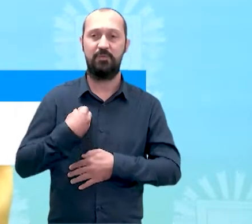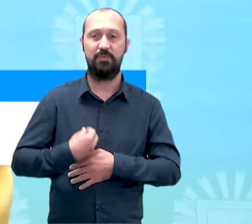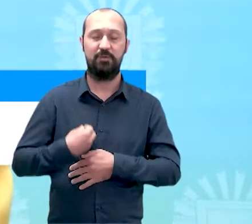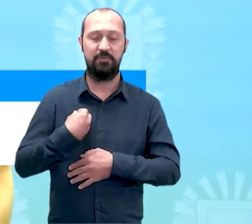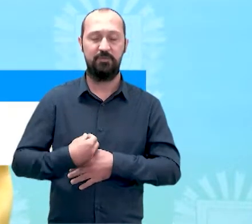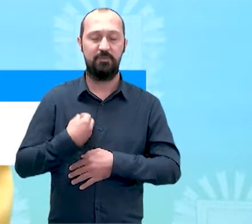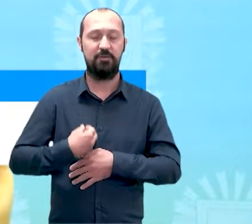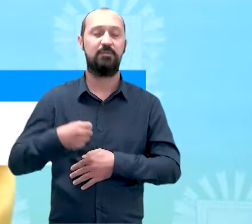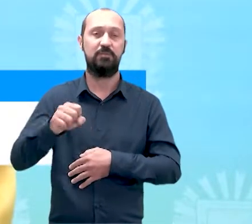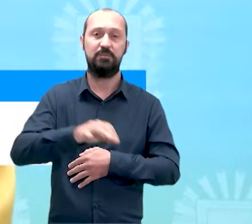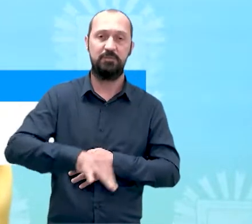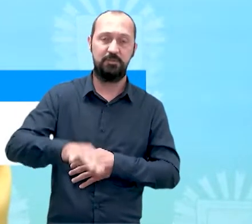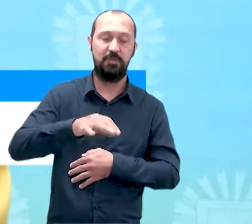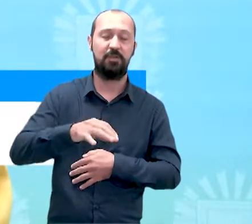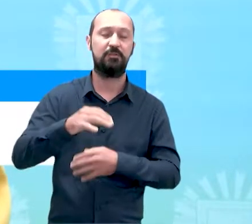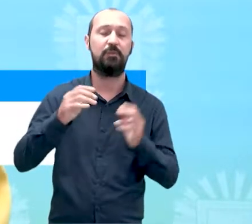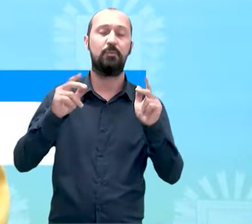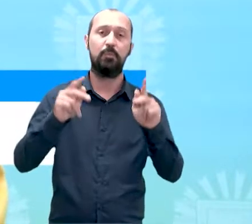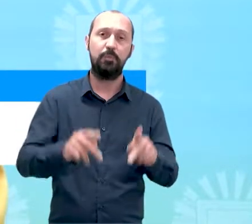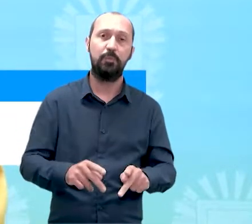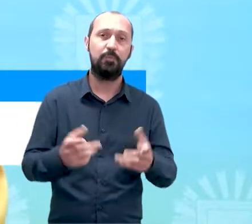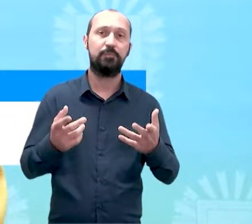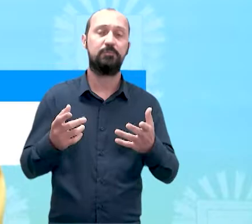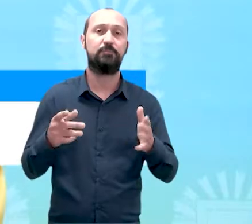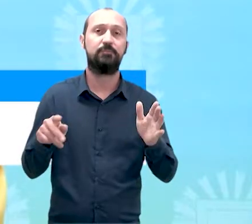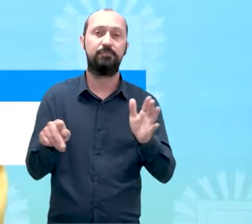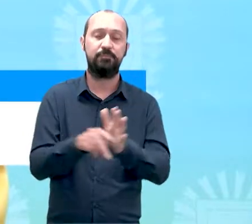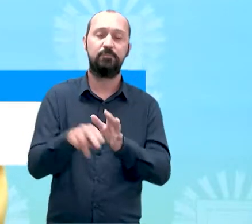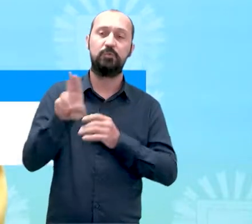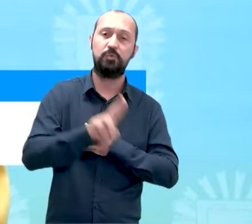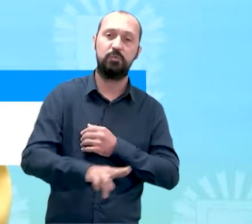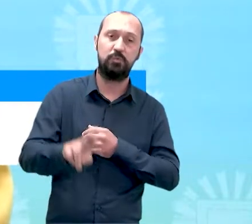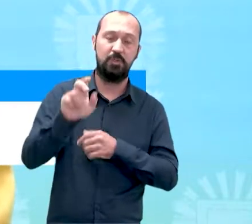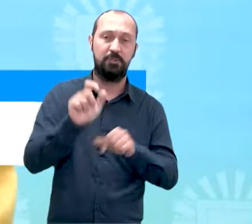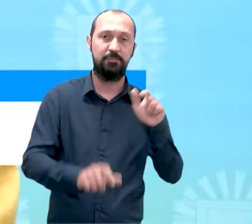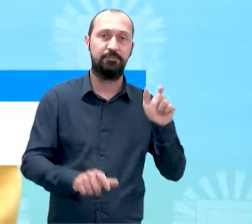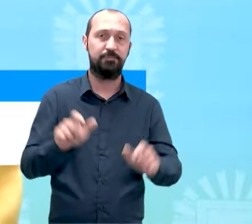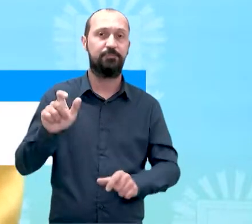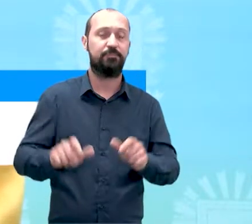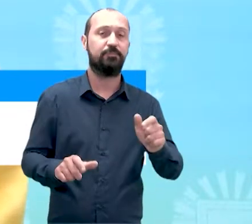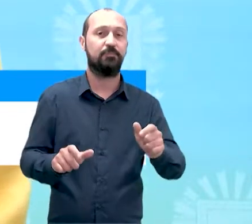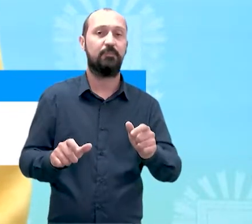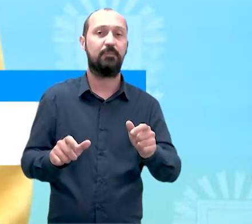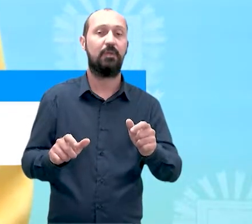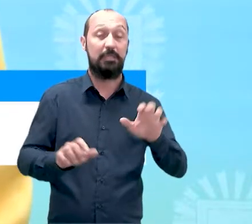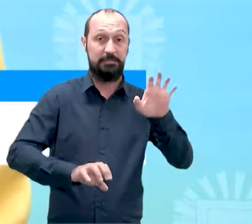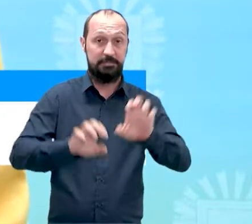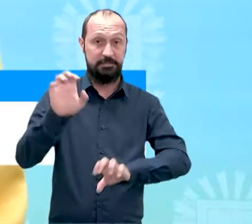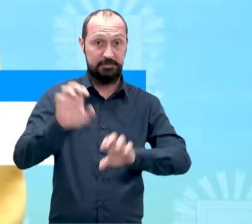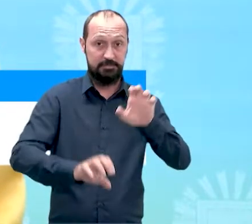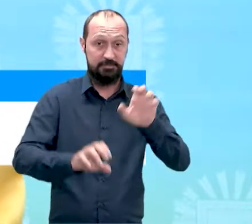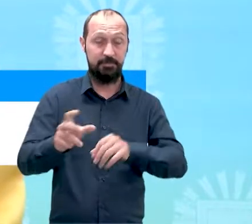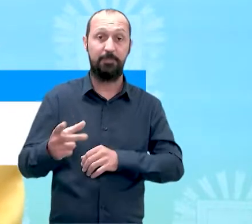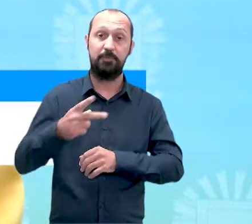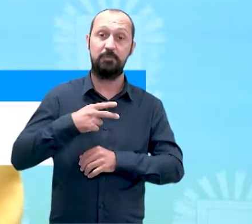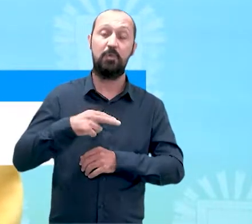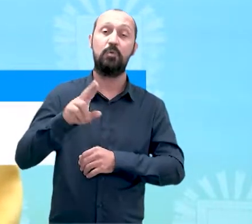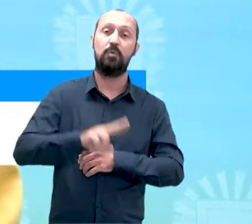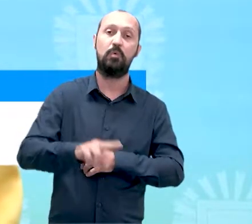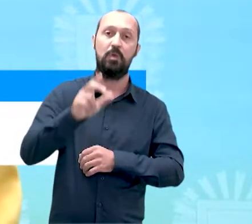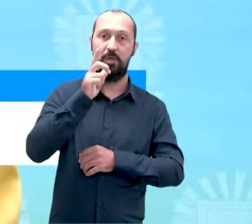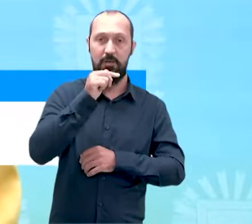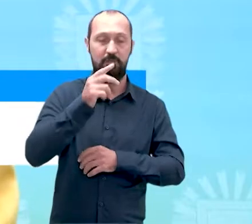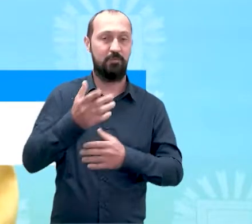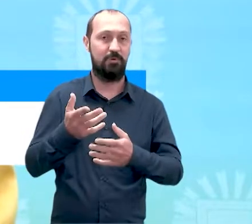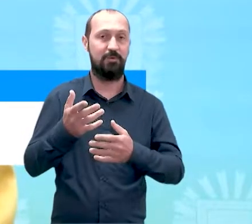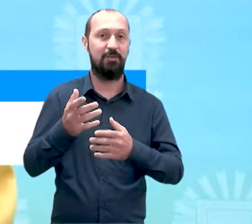e essencial à vida e voltado à sociedade, ao poder público, ao setor dos usuários, ou seja, às